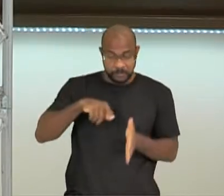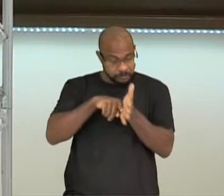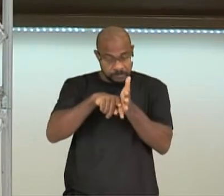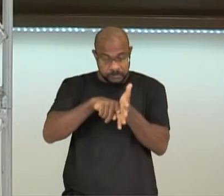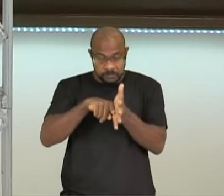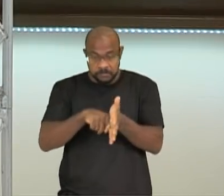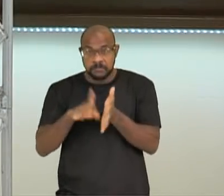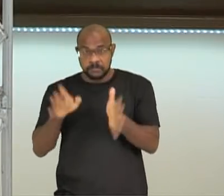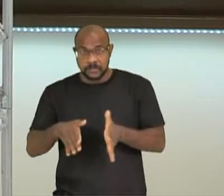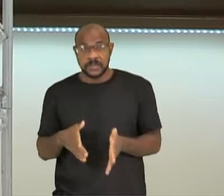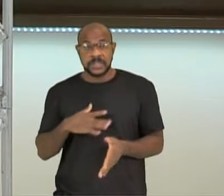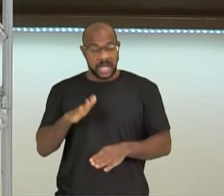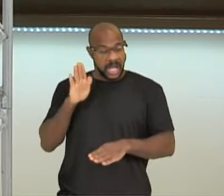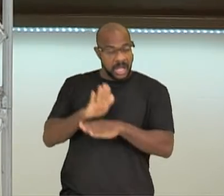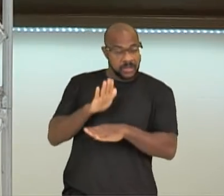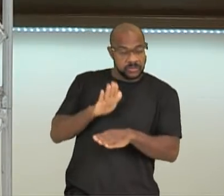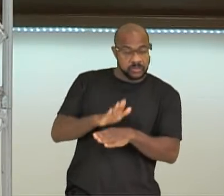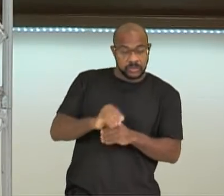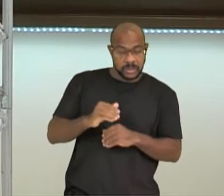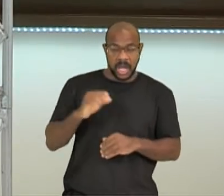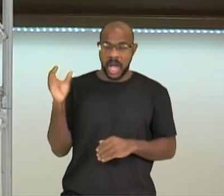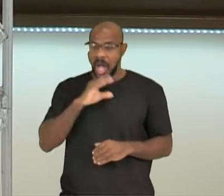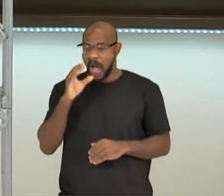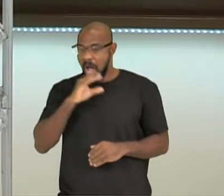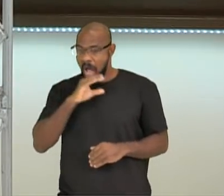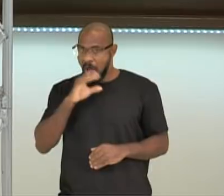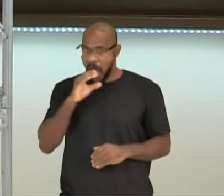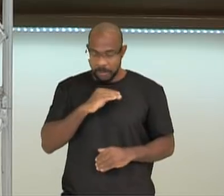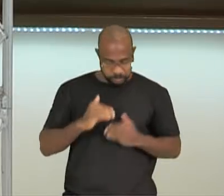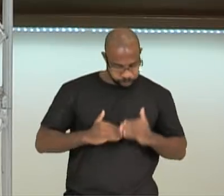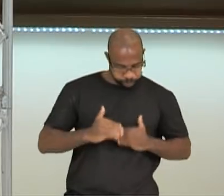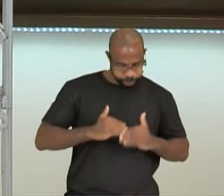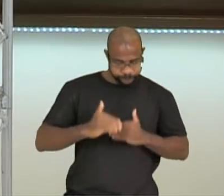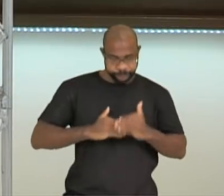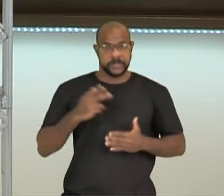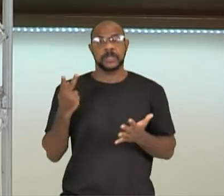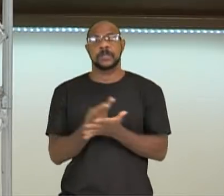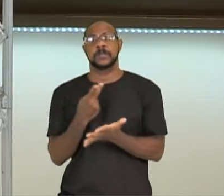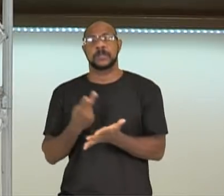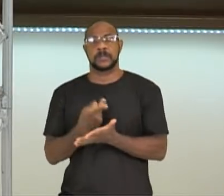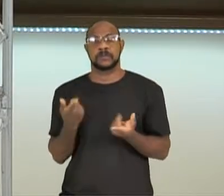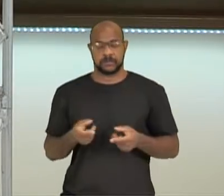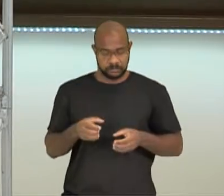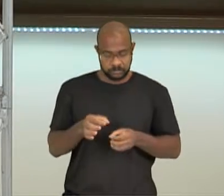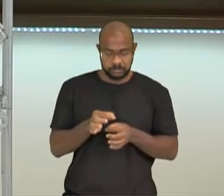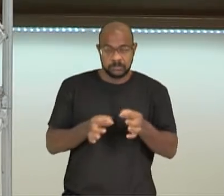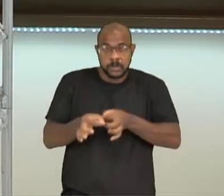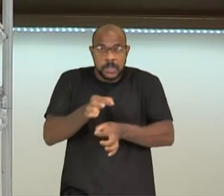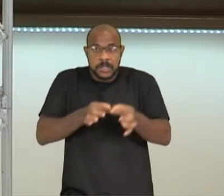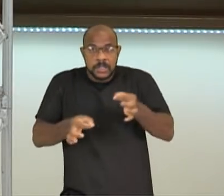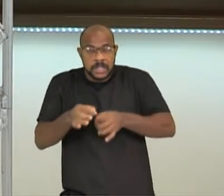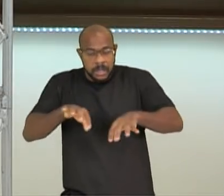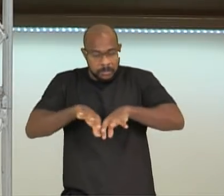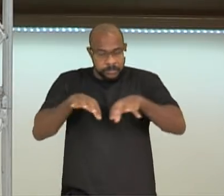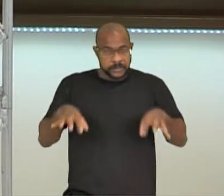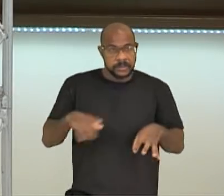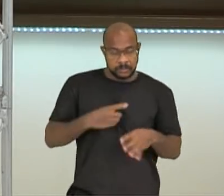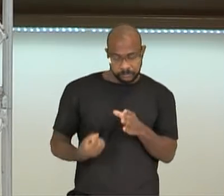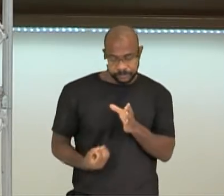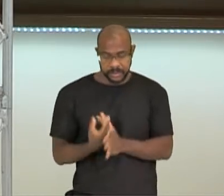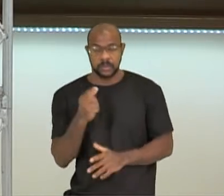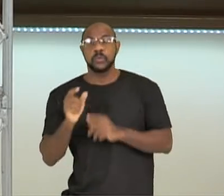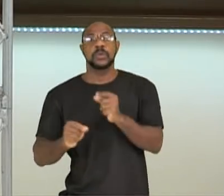de que ajudam, aceleram esse processo errado da divisão da célula, que gera, por sua vez,